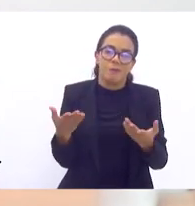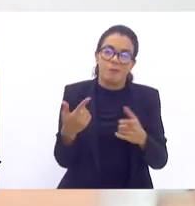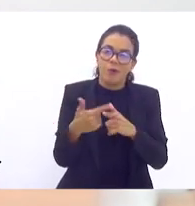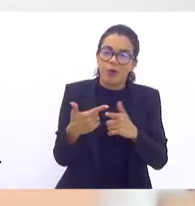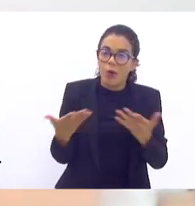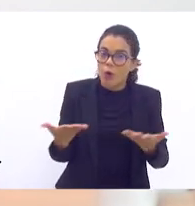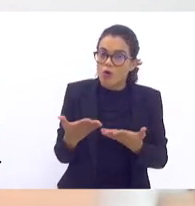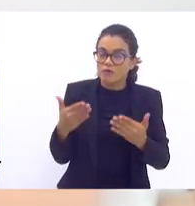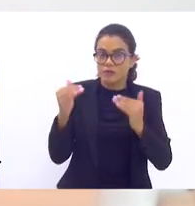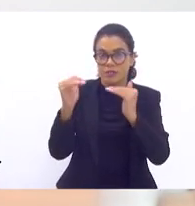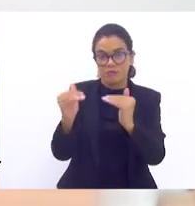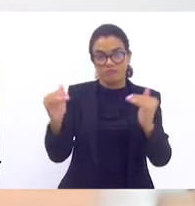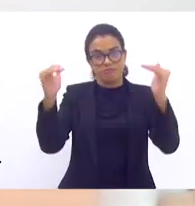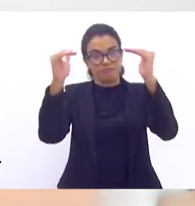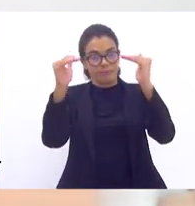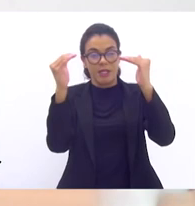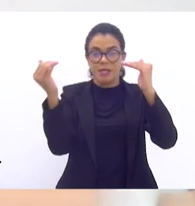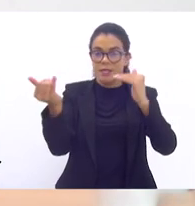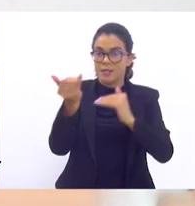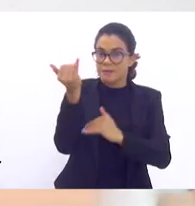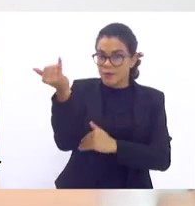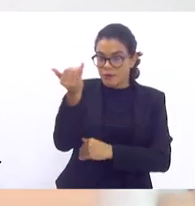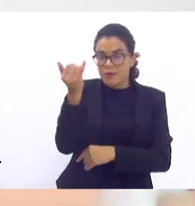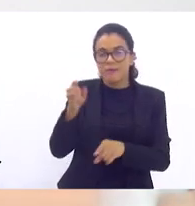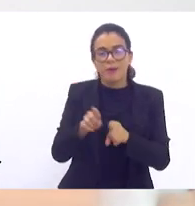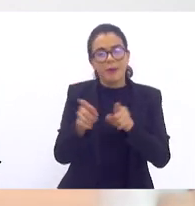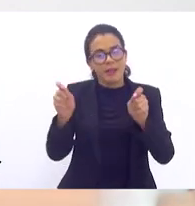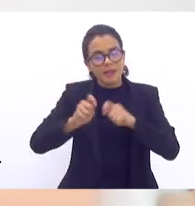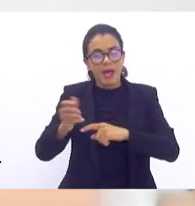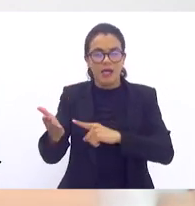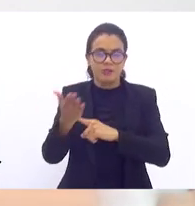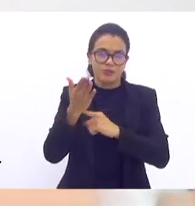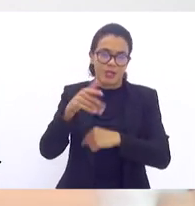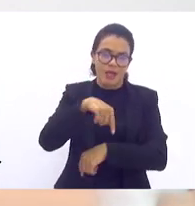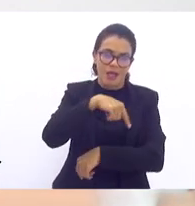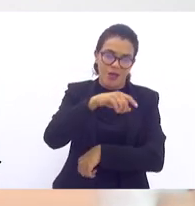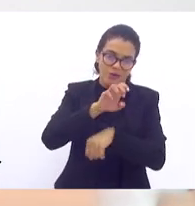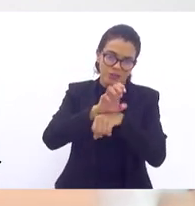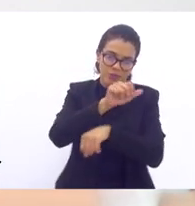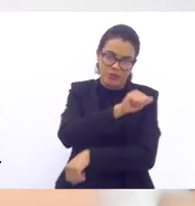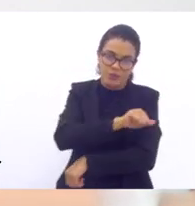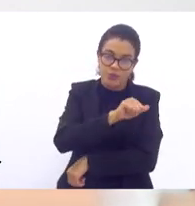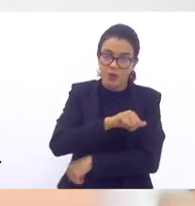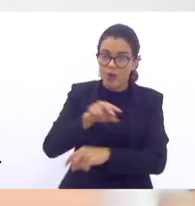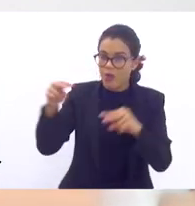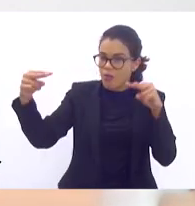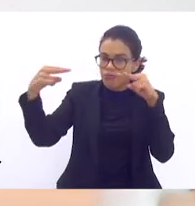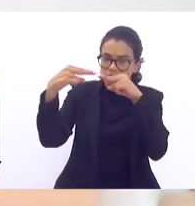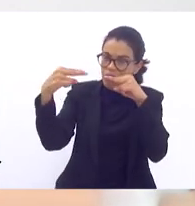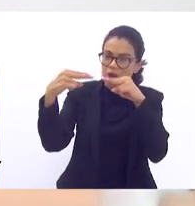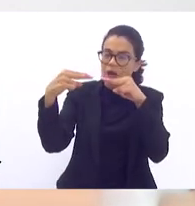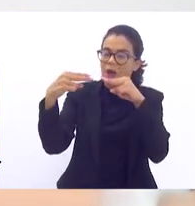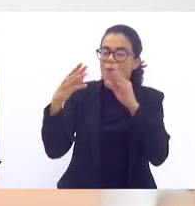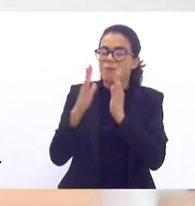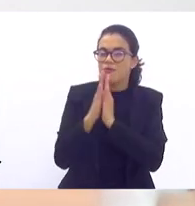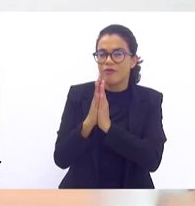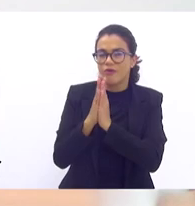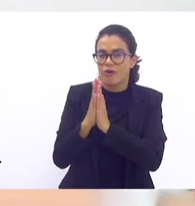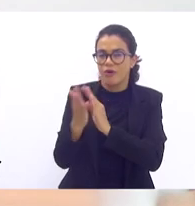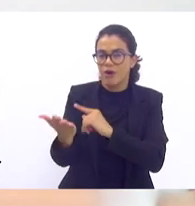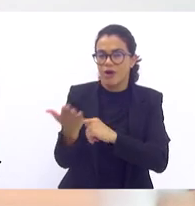uma posição muito importante e que tem muito como ajudar o Rio de Janeiro eu peço olhando nos olhos do Senhor que ajude